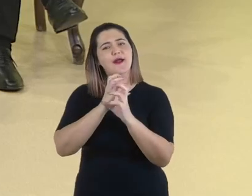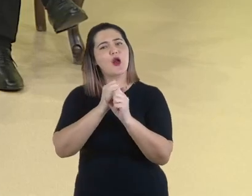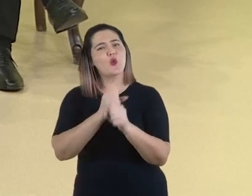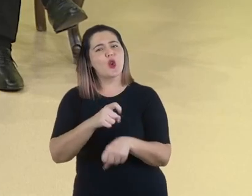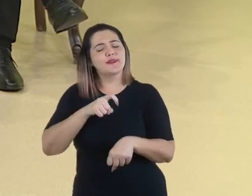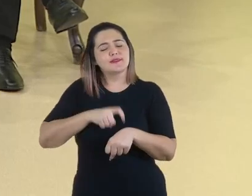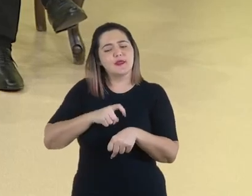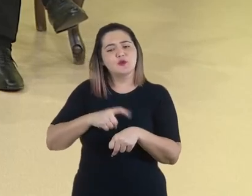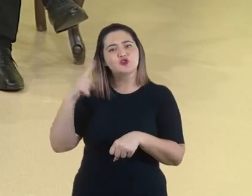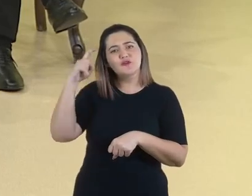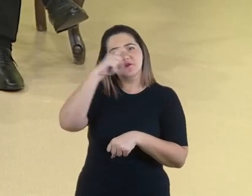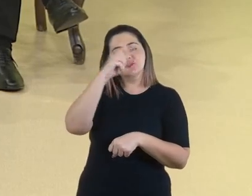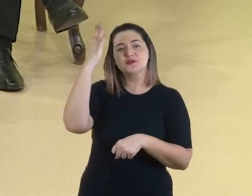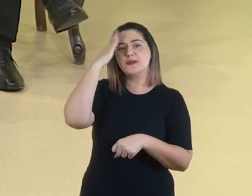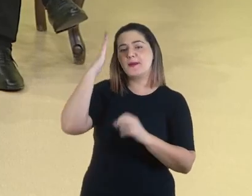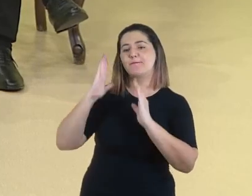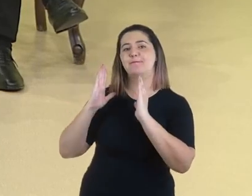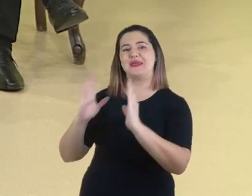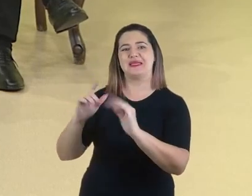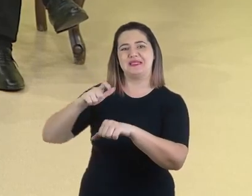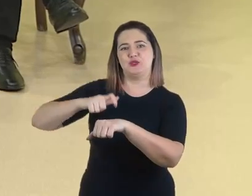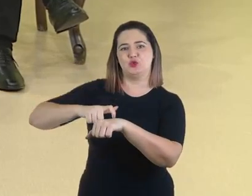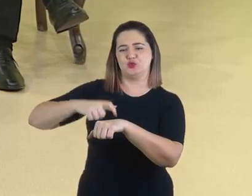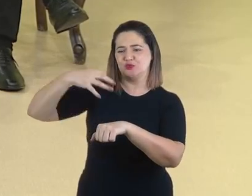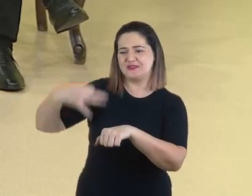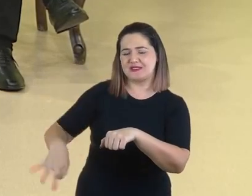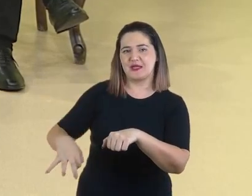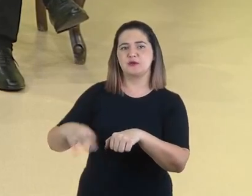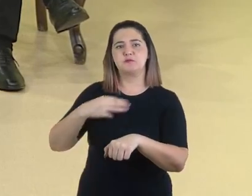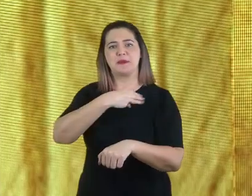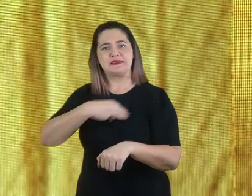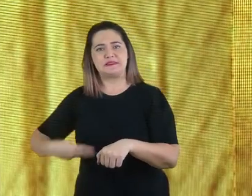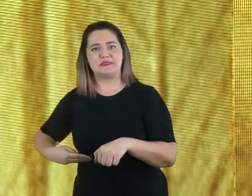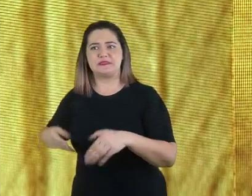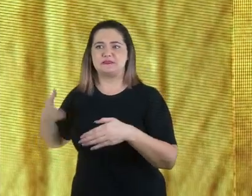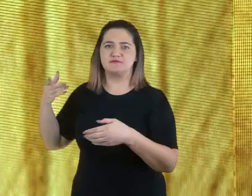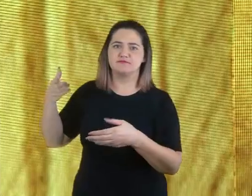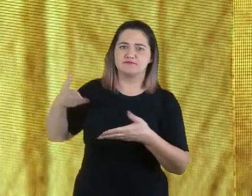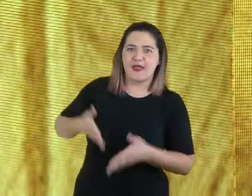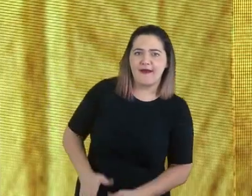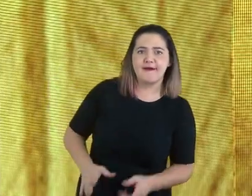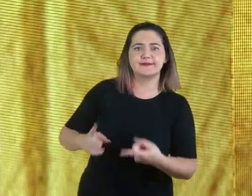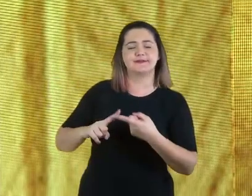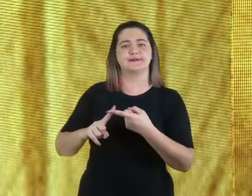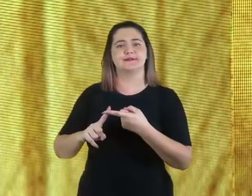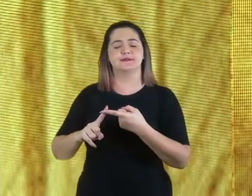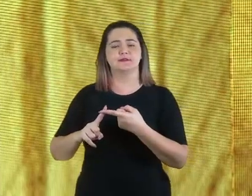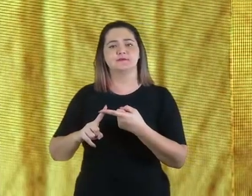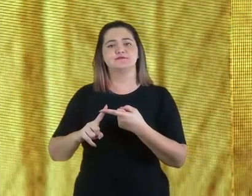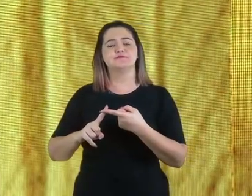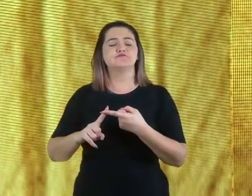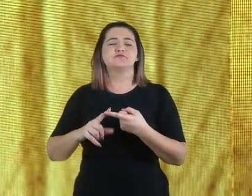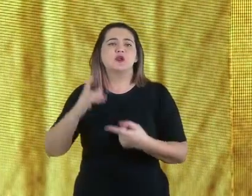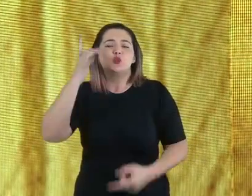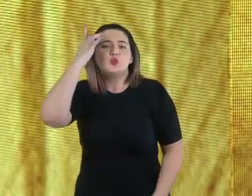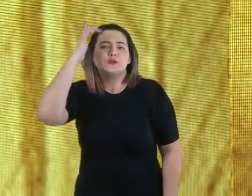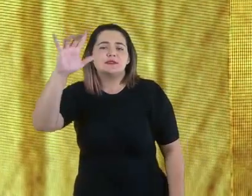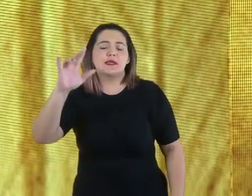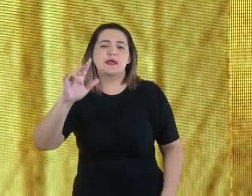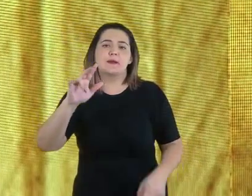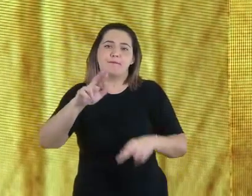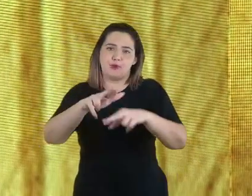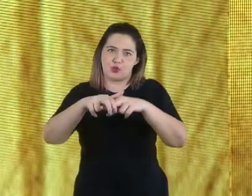a profecia tem a nos revelar, a nos dizer. Eu não sei se por coincidência ou